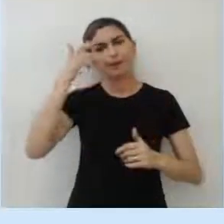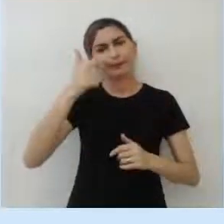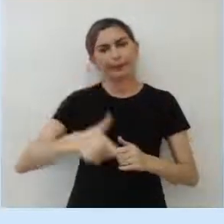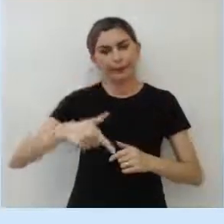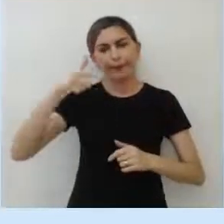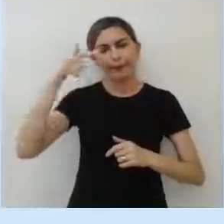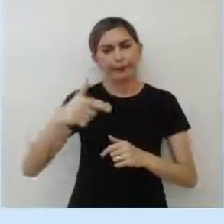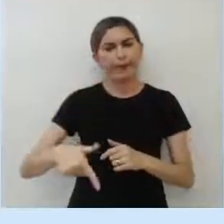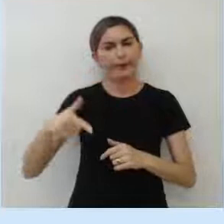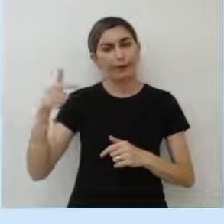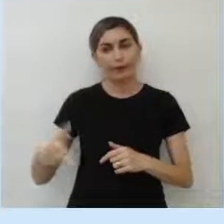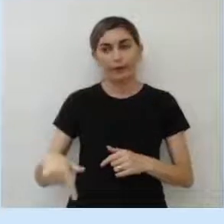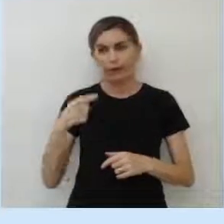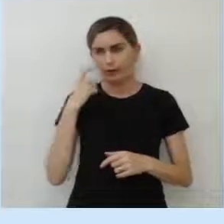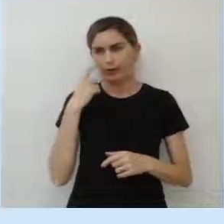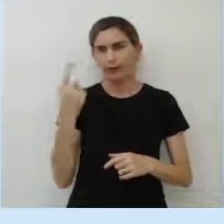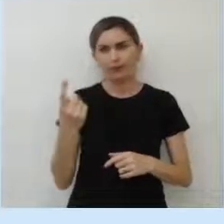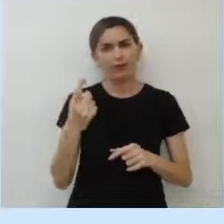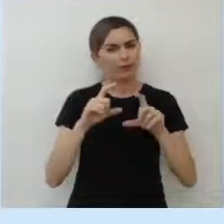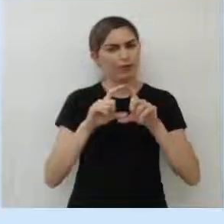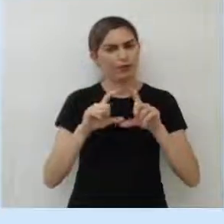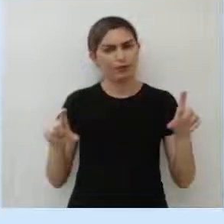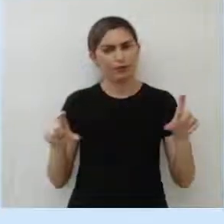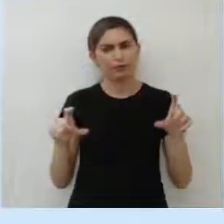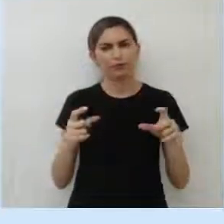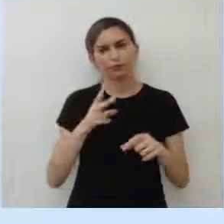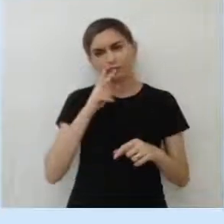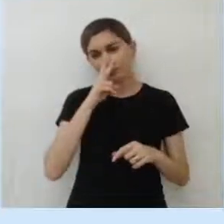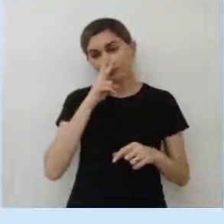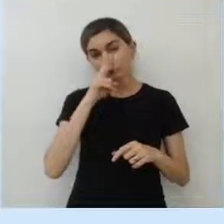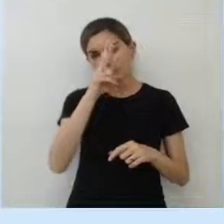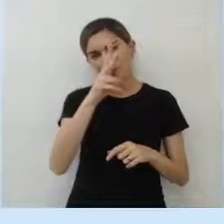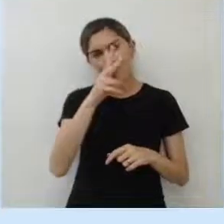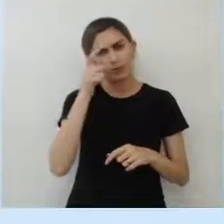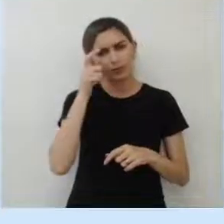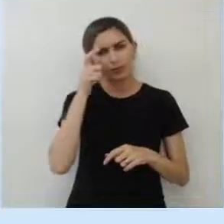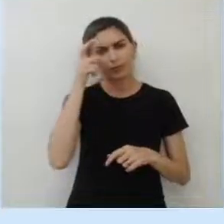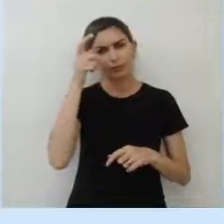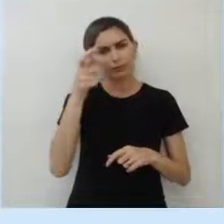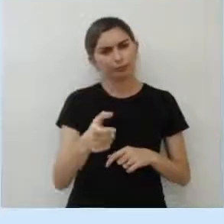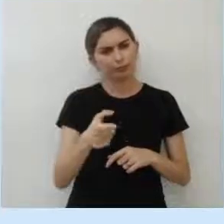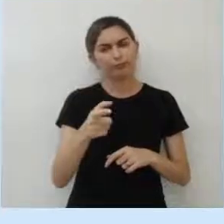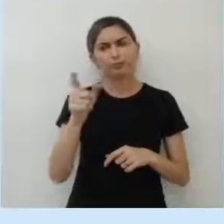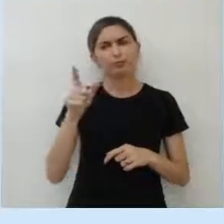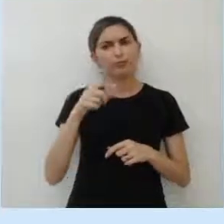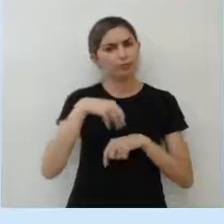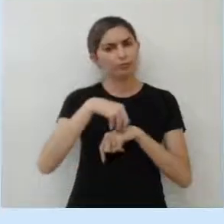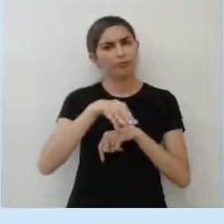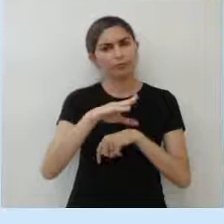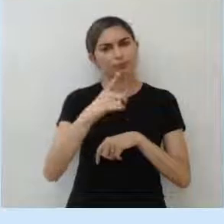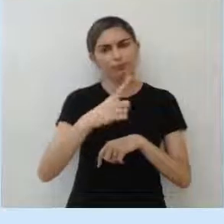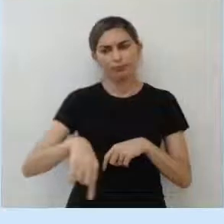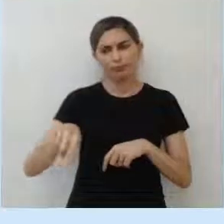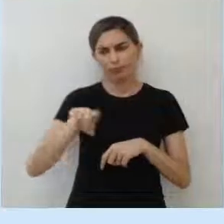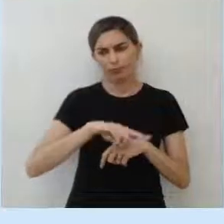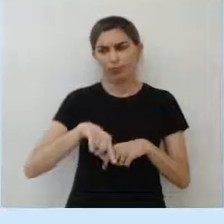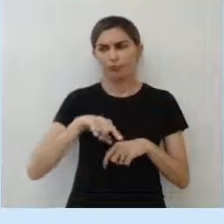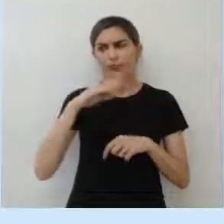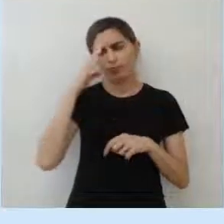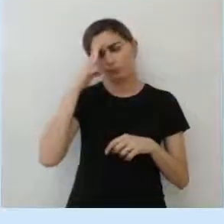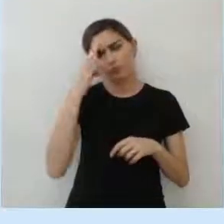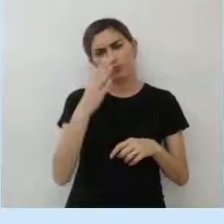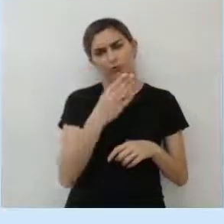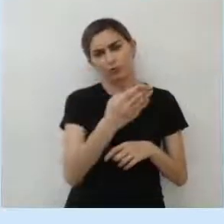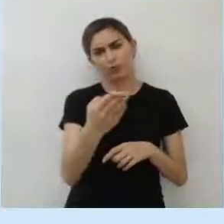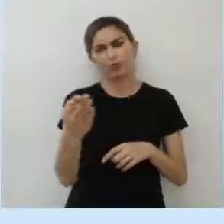repetir. Pessoal, olha só essa frase, como ela é forte, como ela é interessante e serve para nós. Principalmente